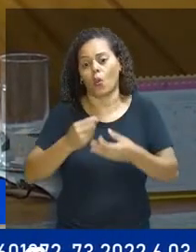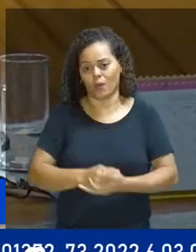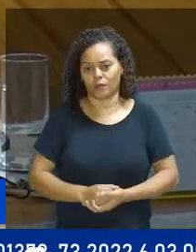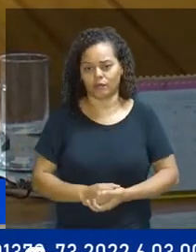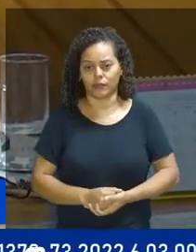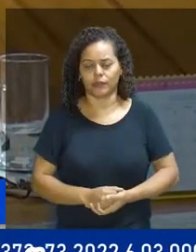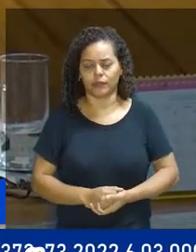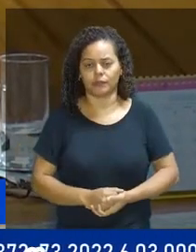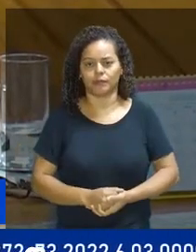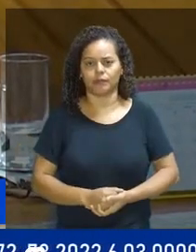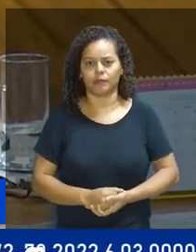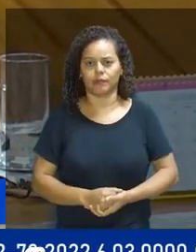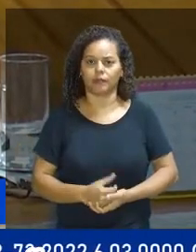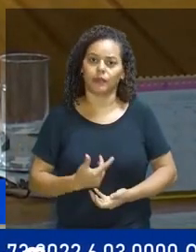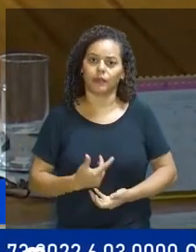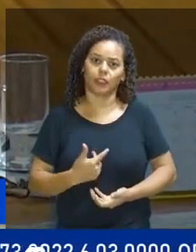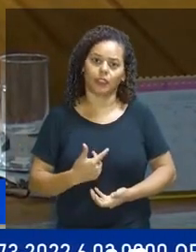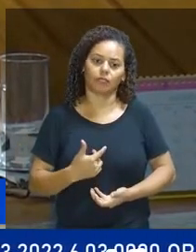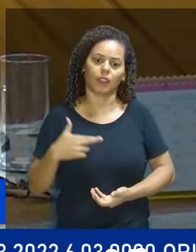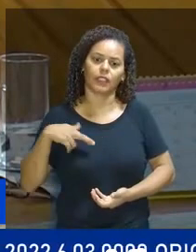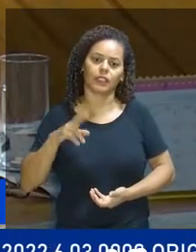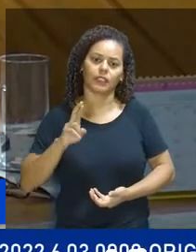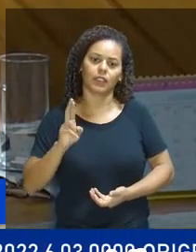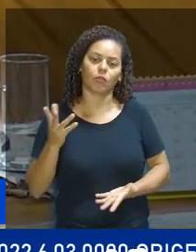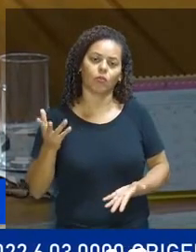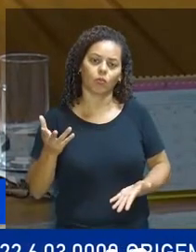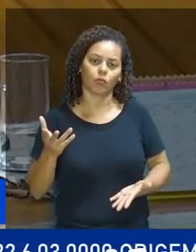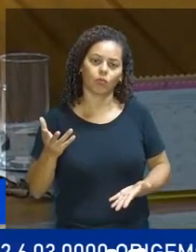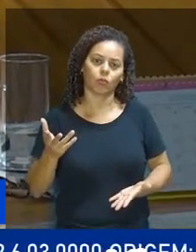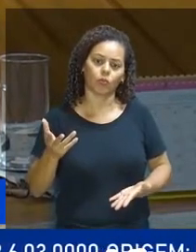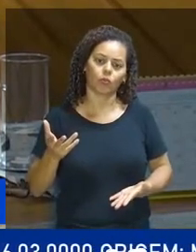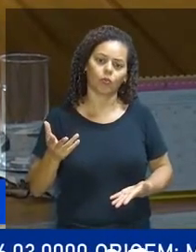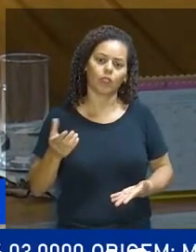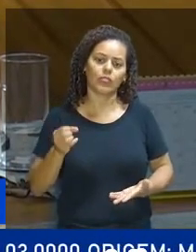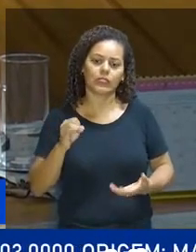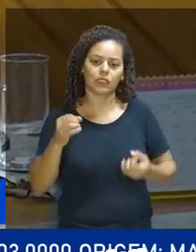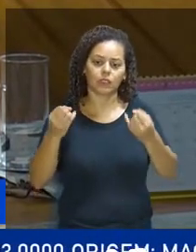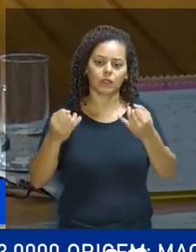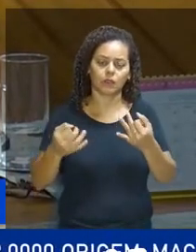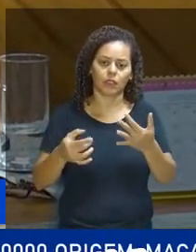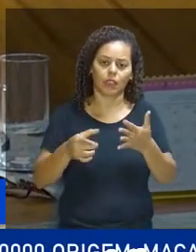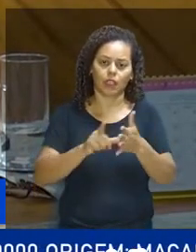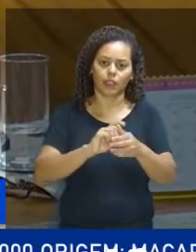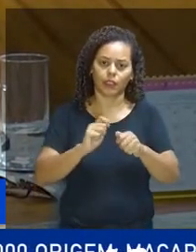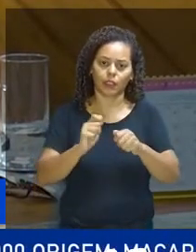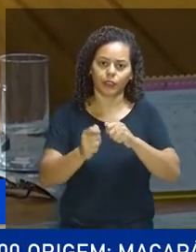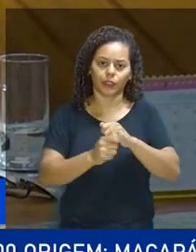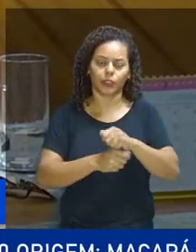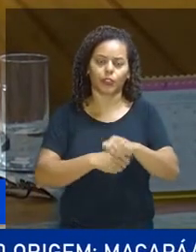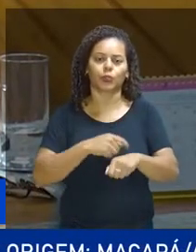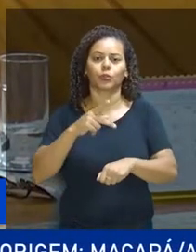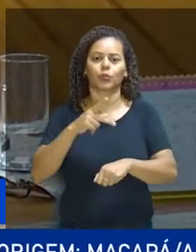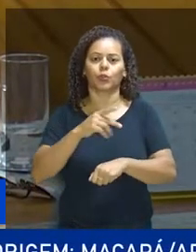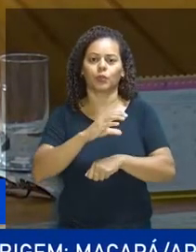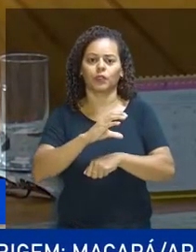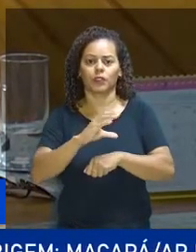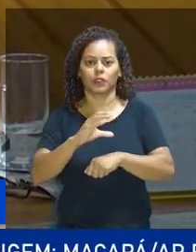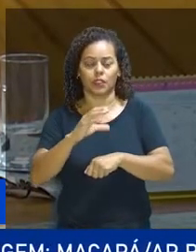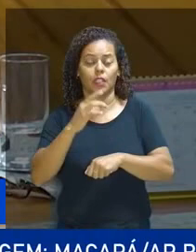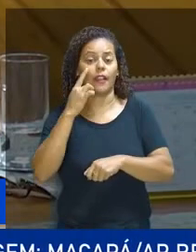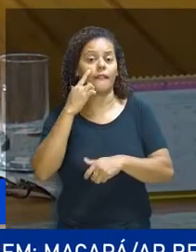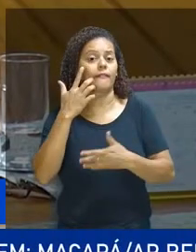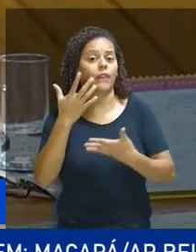razão para se falar em uma das situações do artigo 1022 do Código de Processo Civil, eu